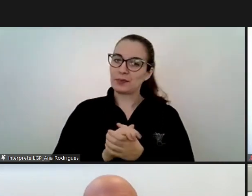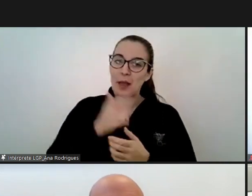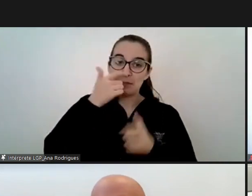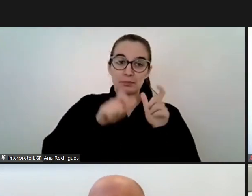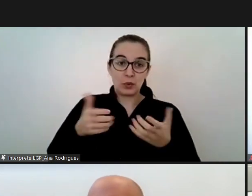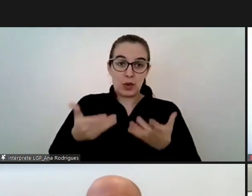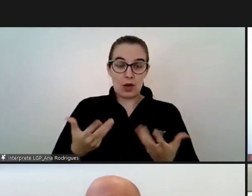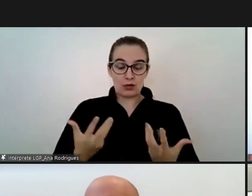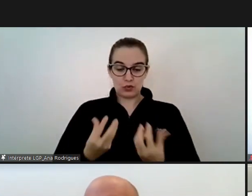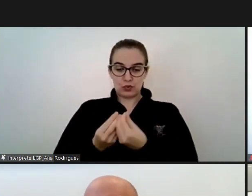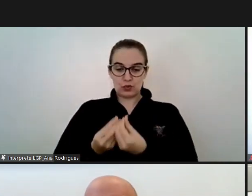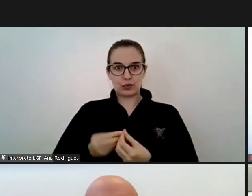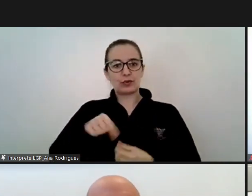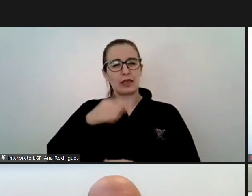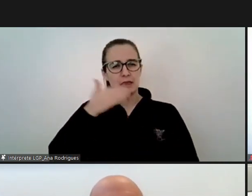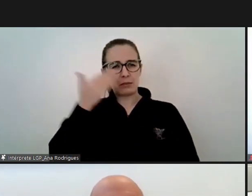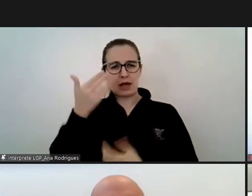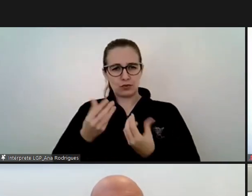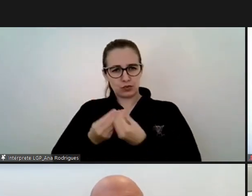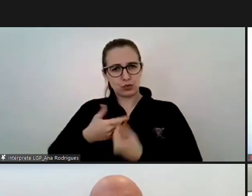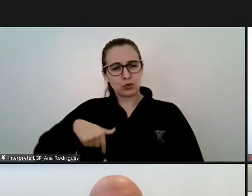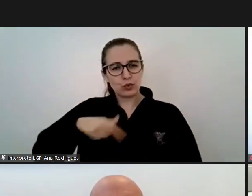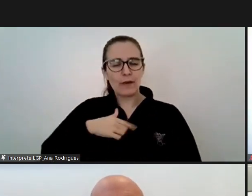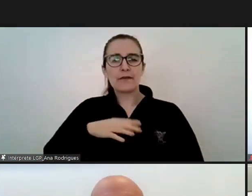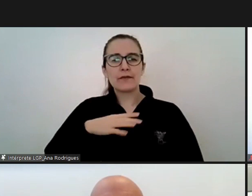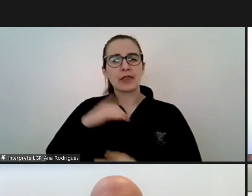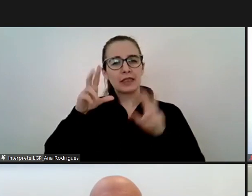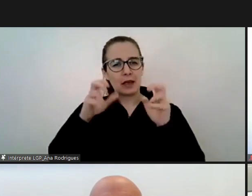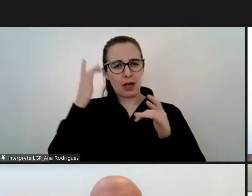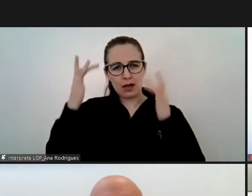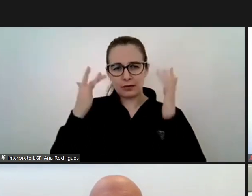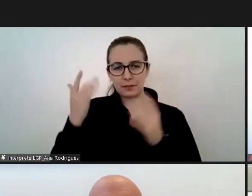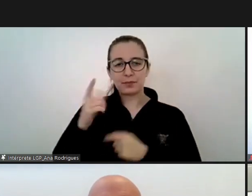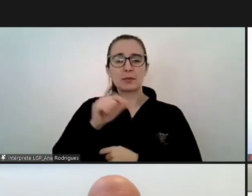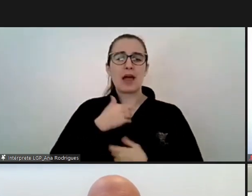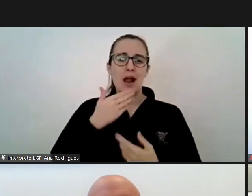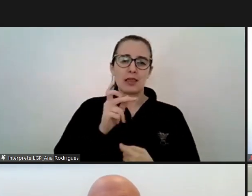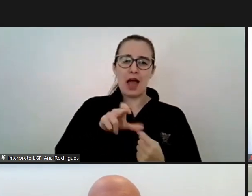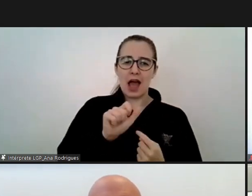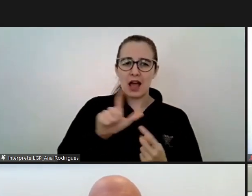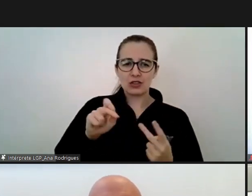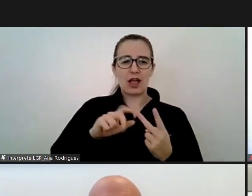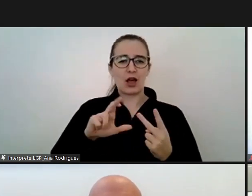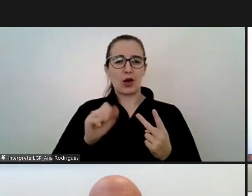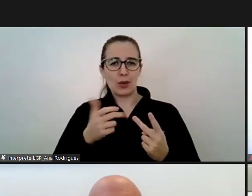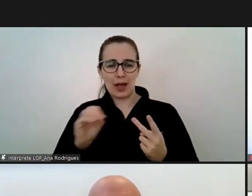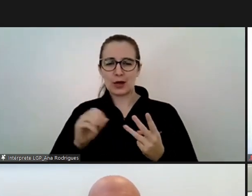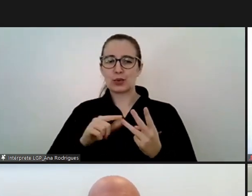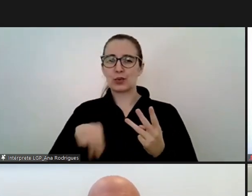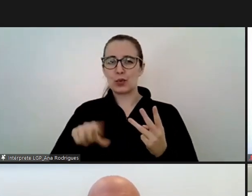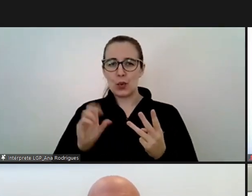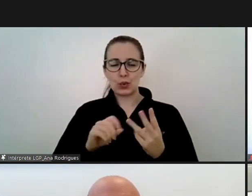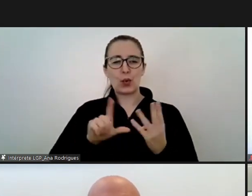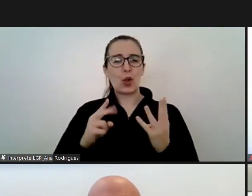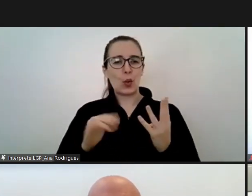connosco esta manhã para refletir sobre o tema. Agradeço à Ângela, ao Roberto, ao Nuno, à Luísa